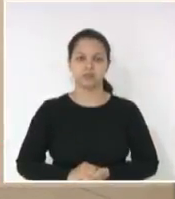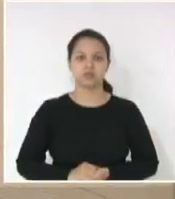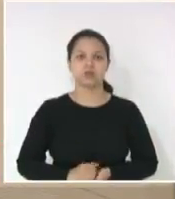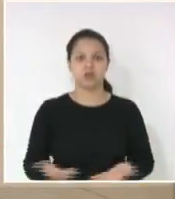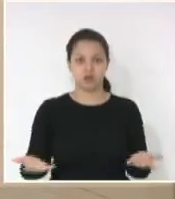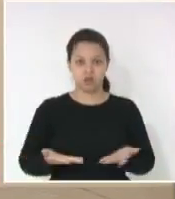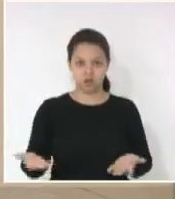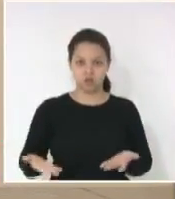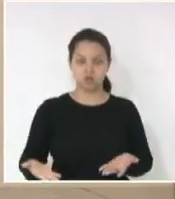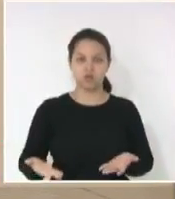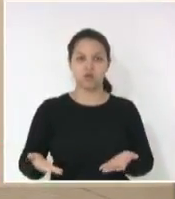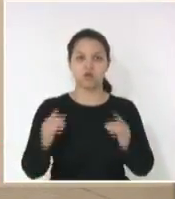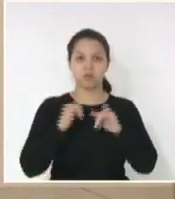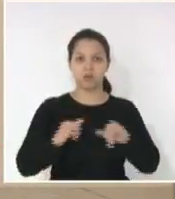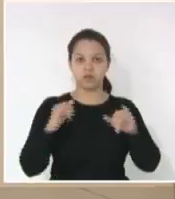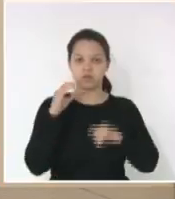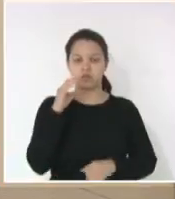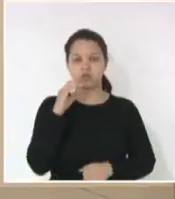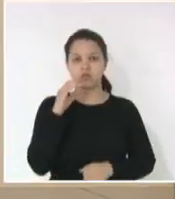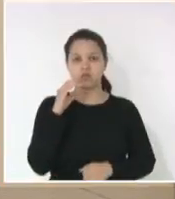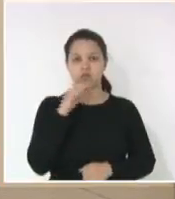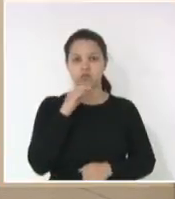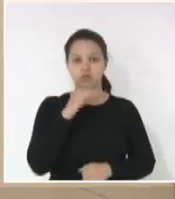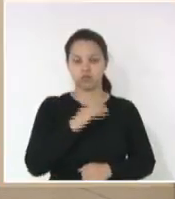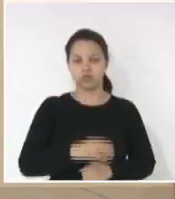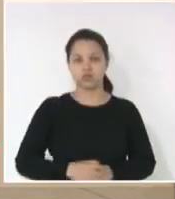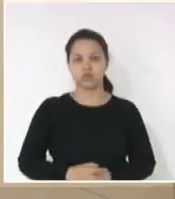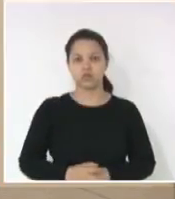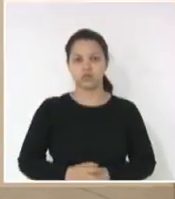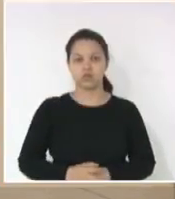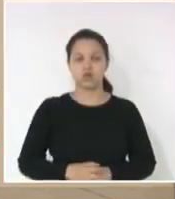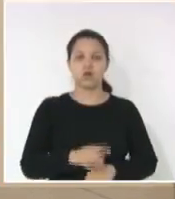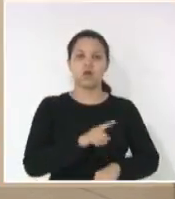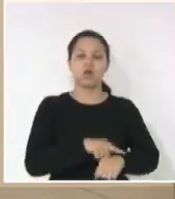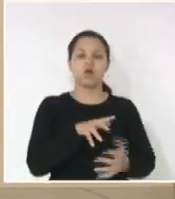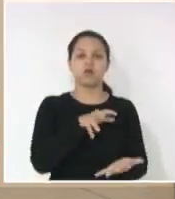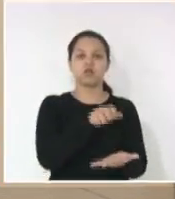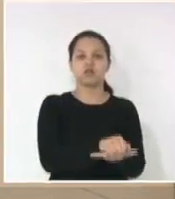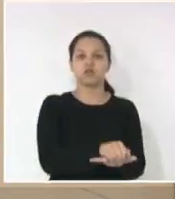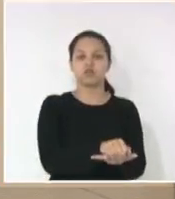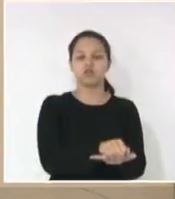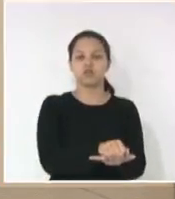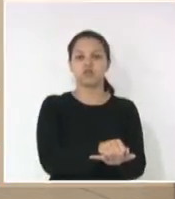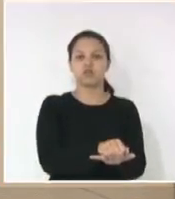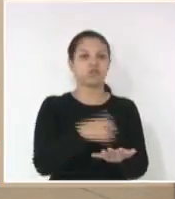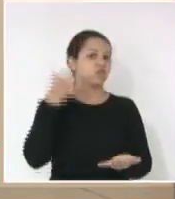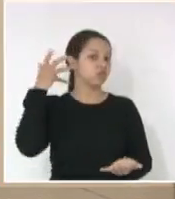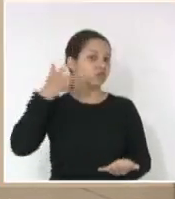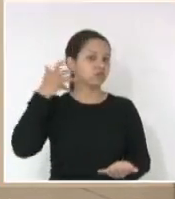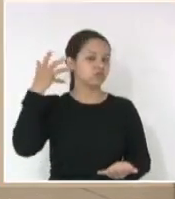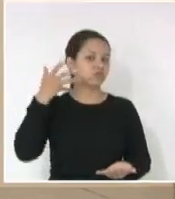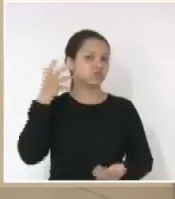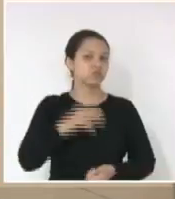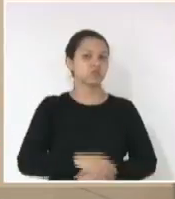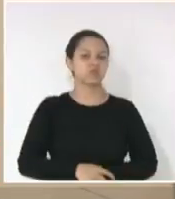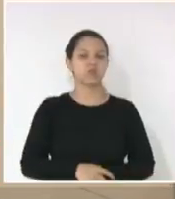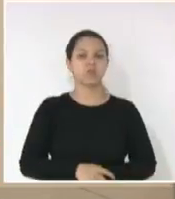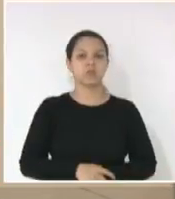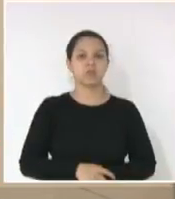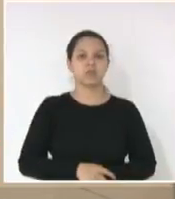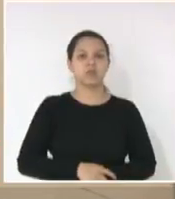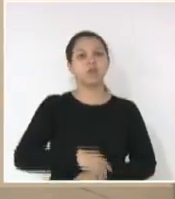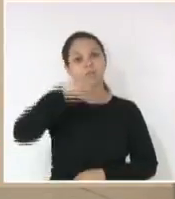Adentraremos, então, em breves comunicações, onde temos como oradores inscritos o deputado, inicialmente, o deputado